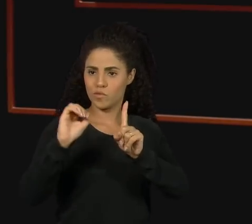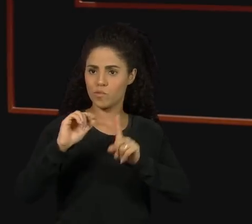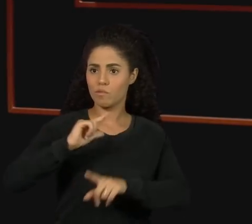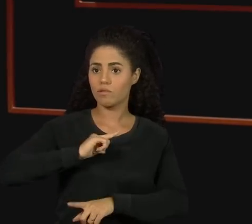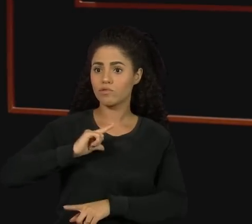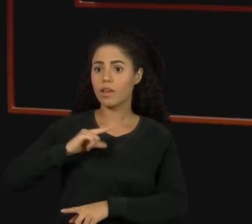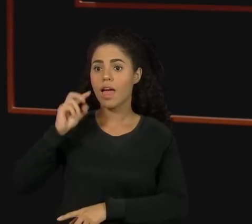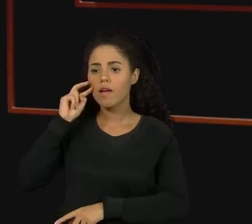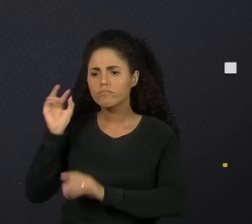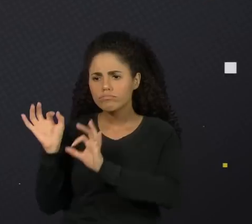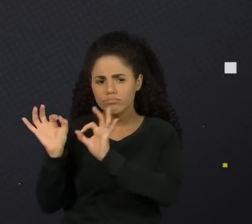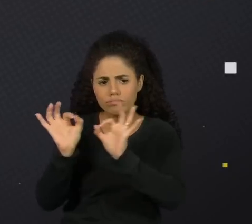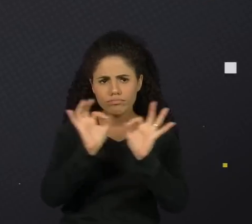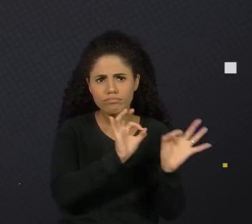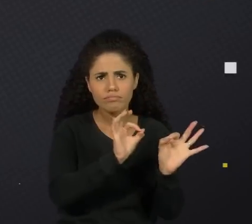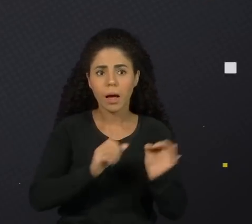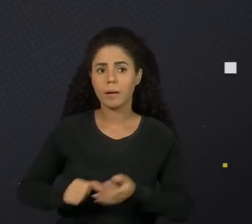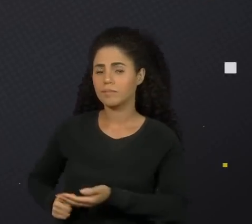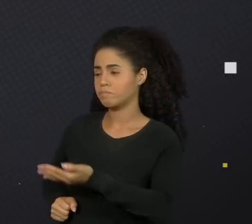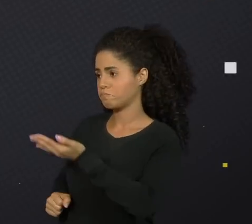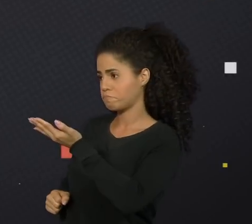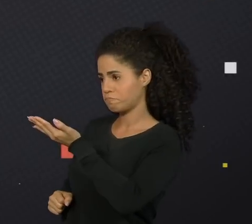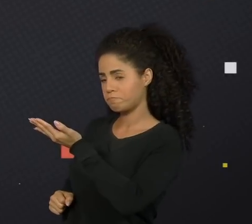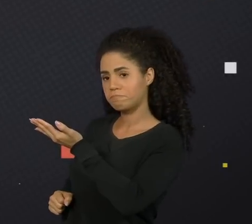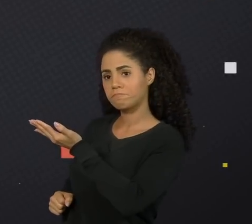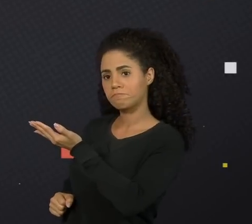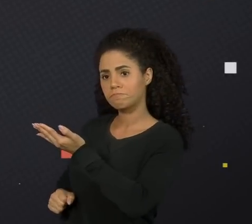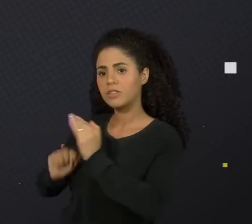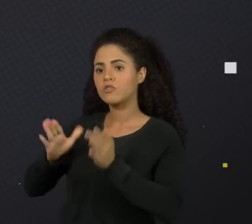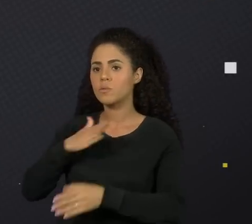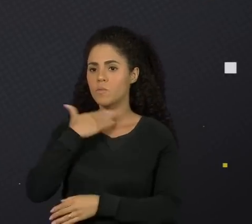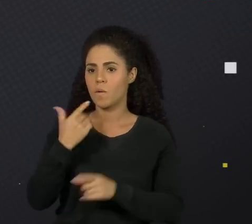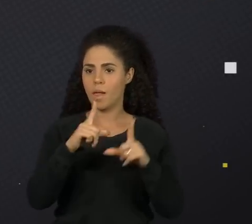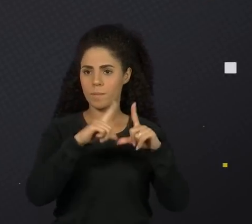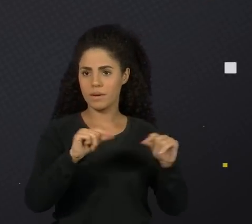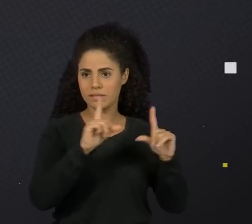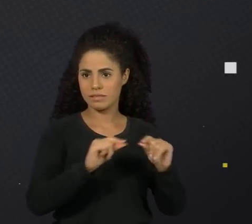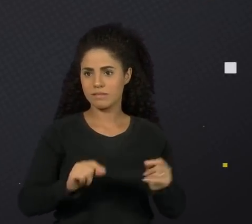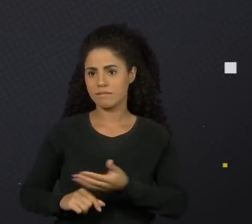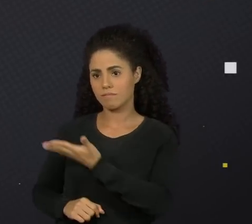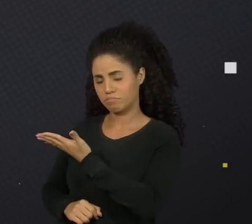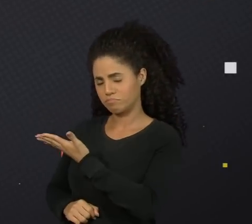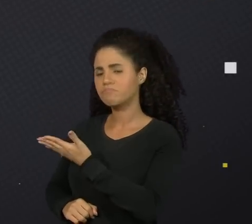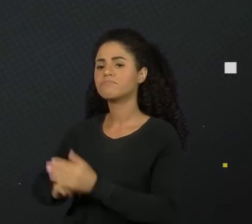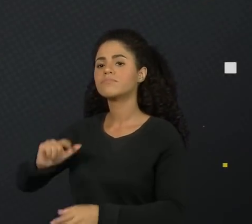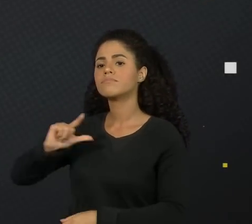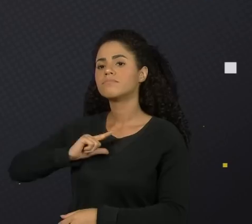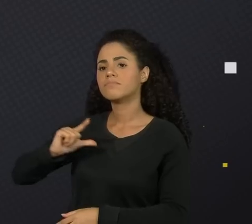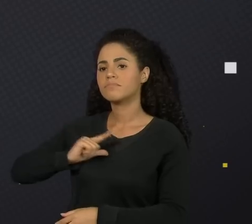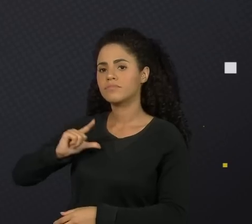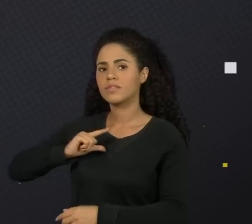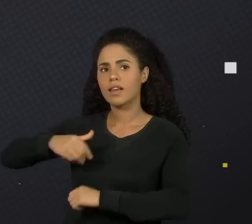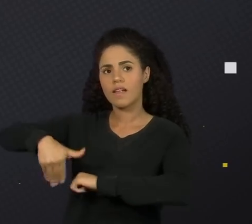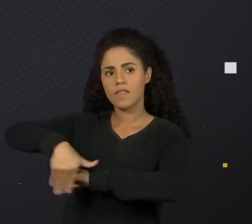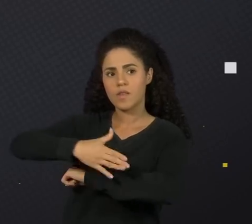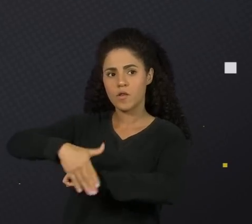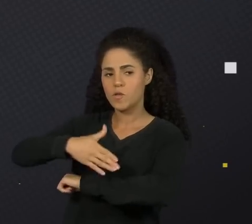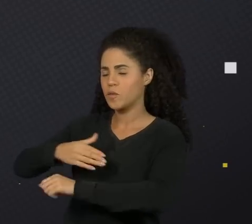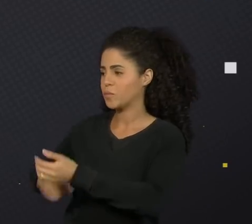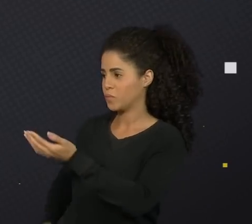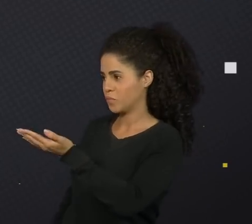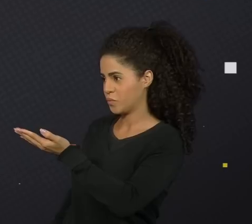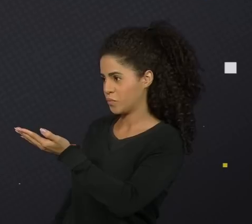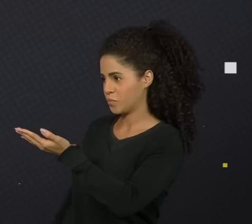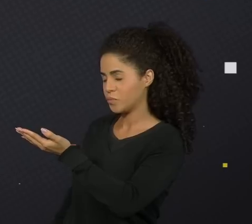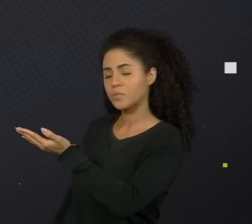eu assisto uma peça do Ari Para-Raios, também falecido, lá de Brasília, chamada Na Rua com Romeu e Julieta,